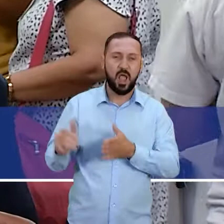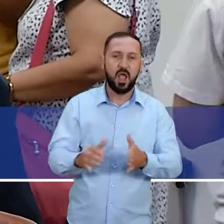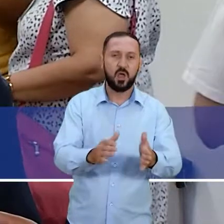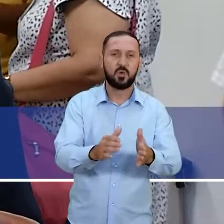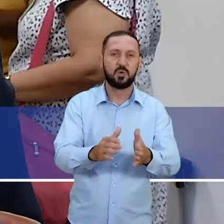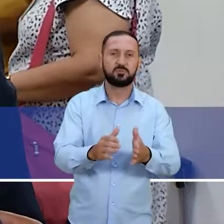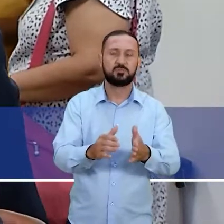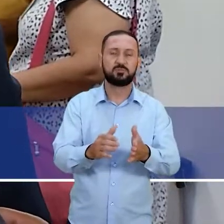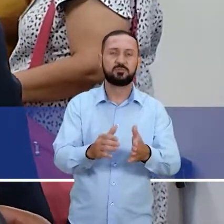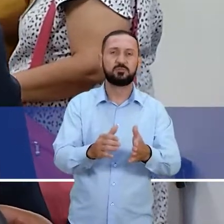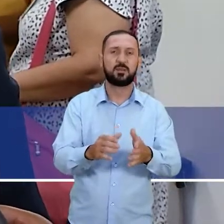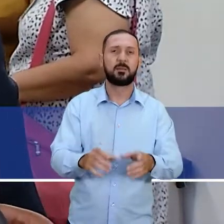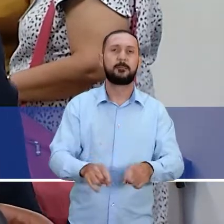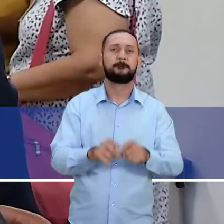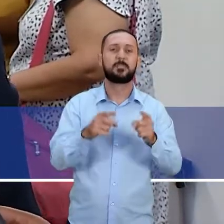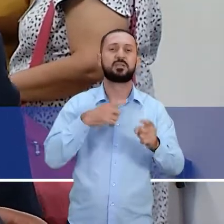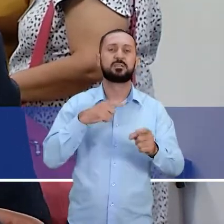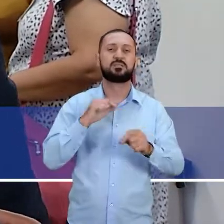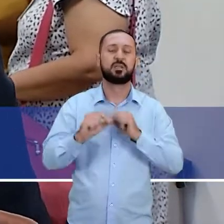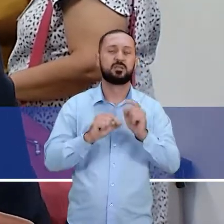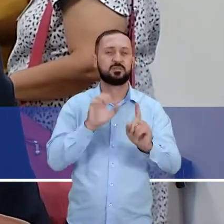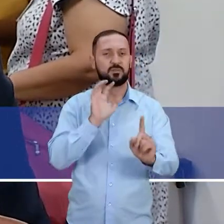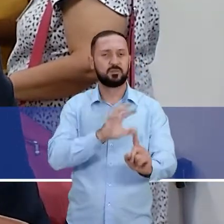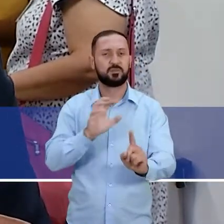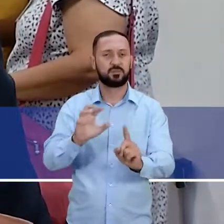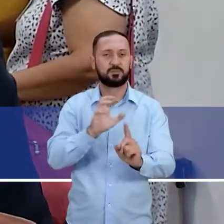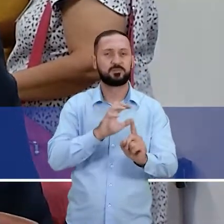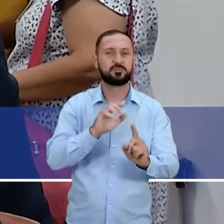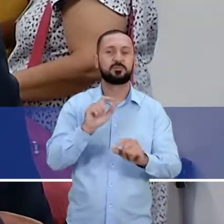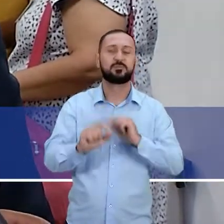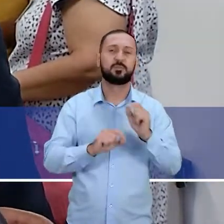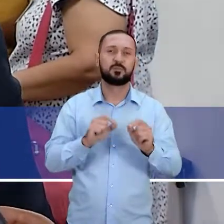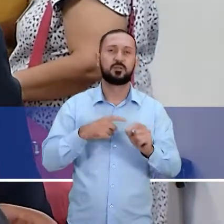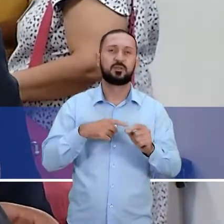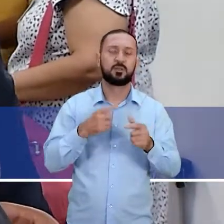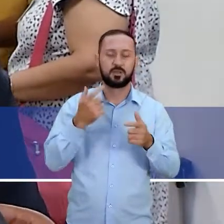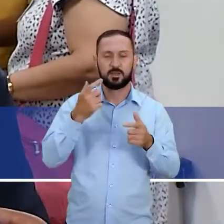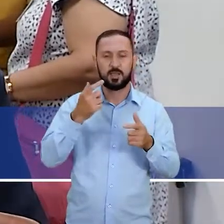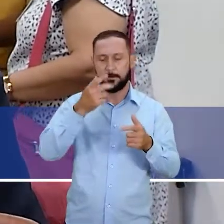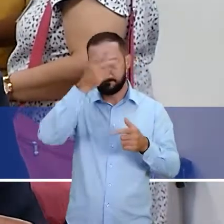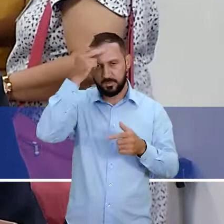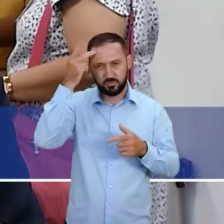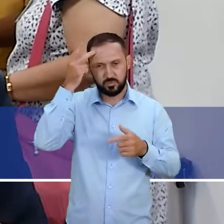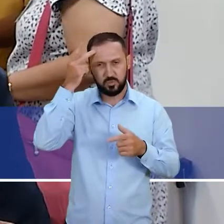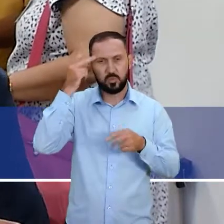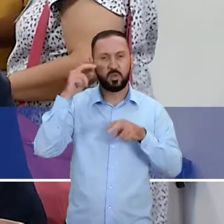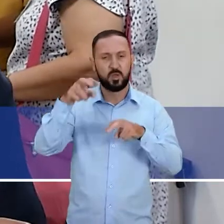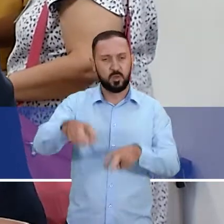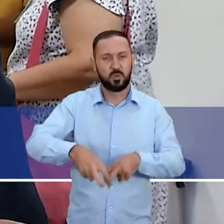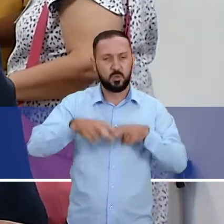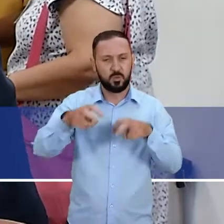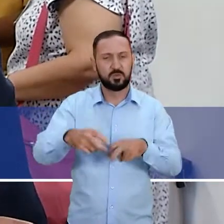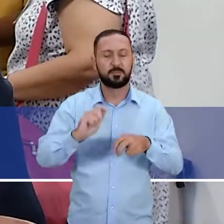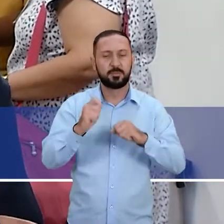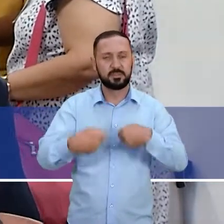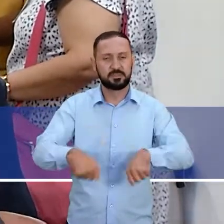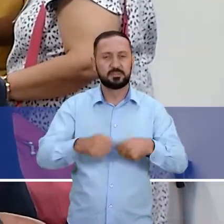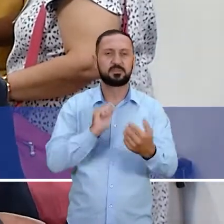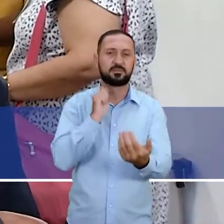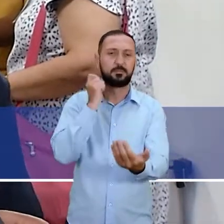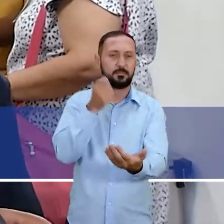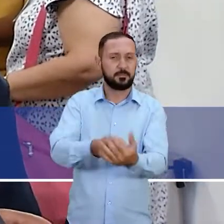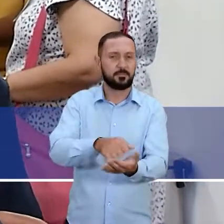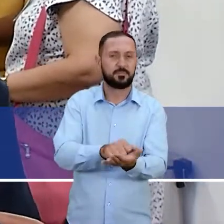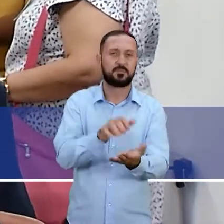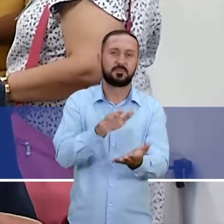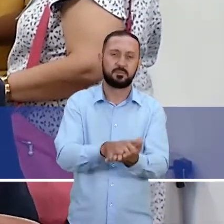água até, mas tem as consequências, que é a questão dos produtores rurais que precisam ser